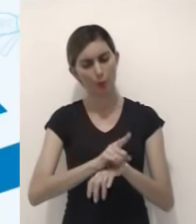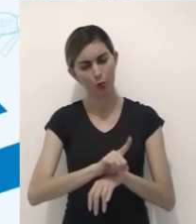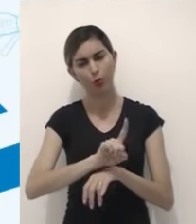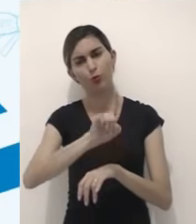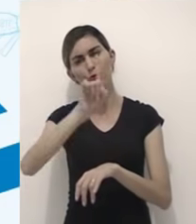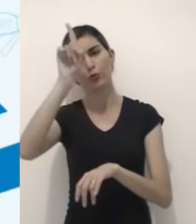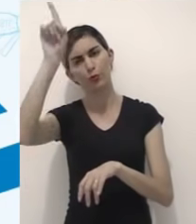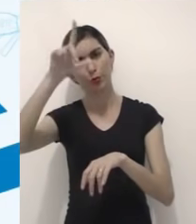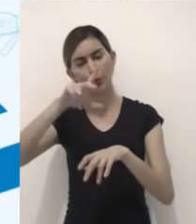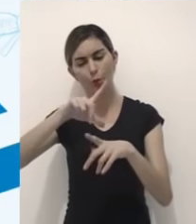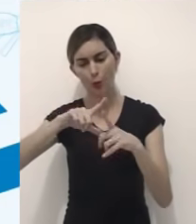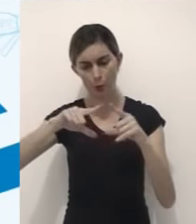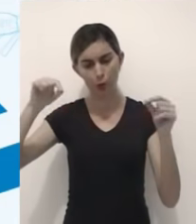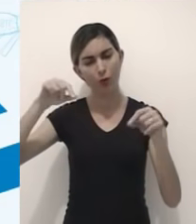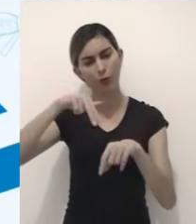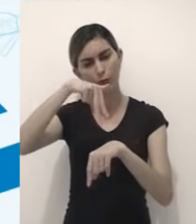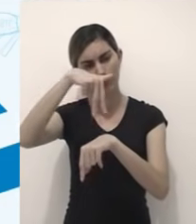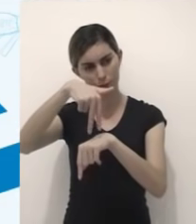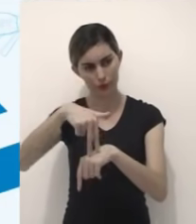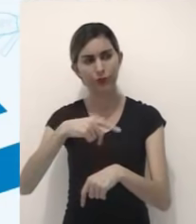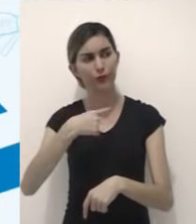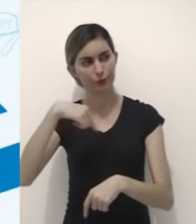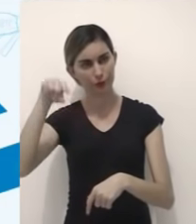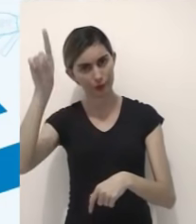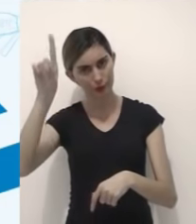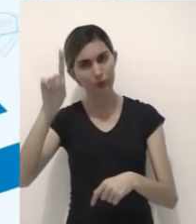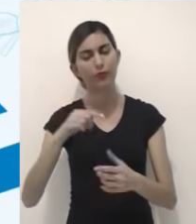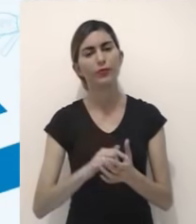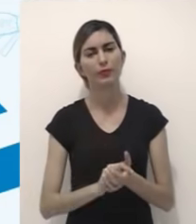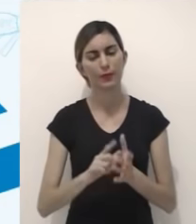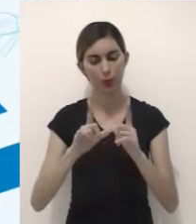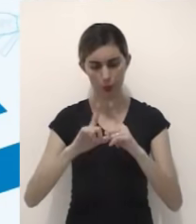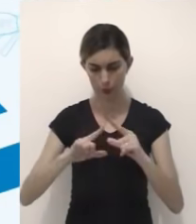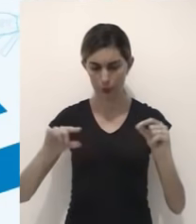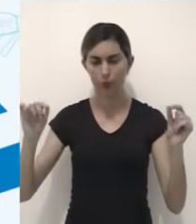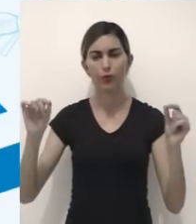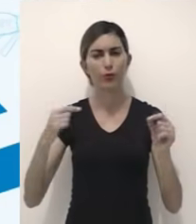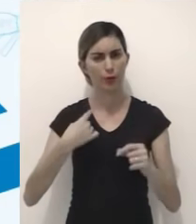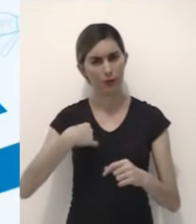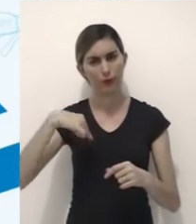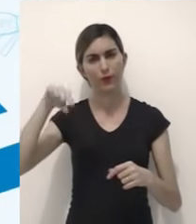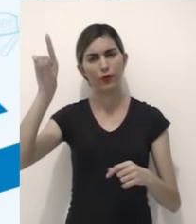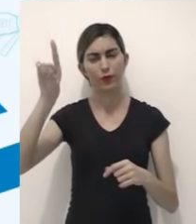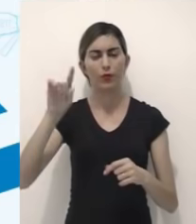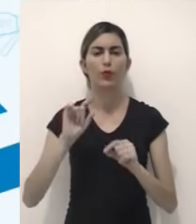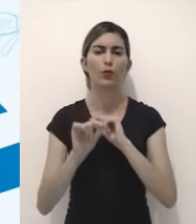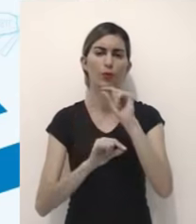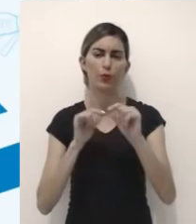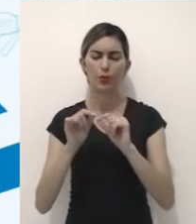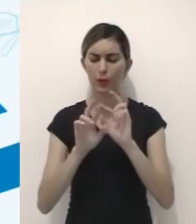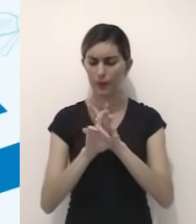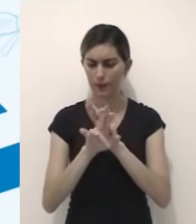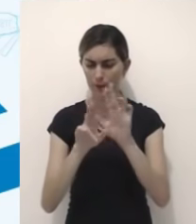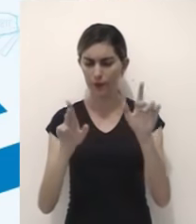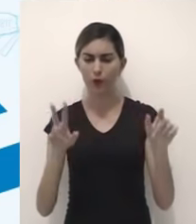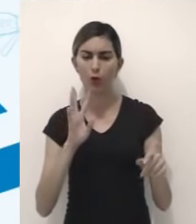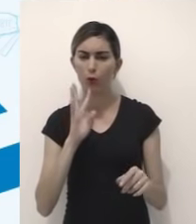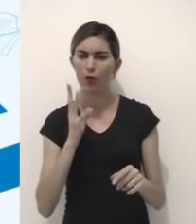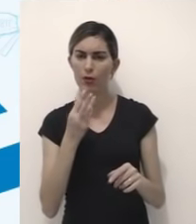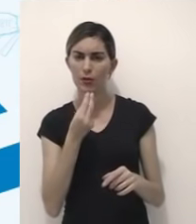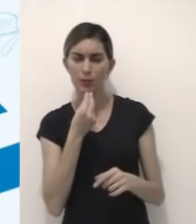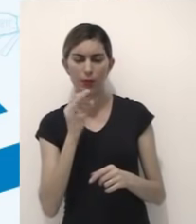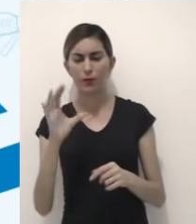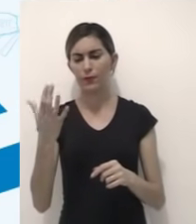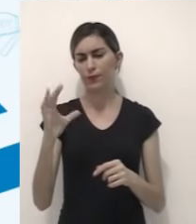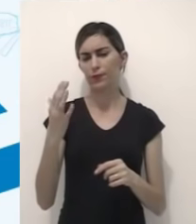do homem à Lua. Bom, então, a ida do homem à Lua trouxe